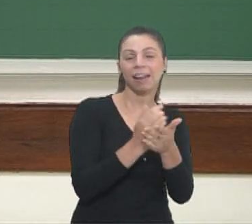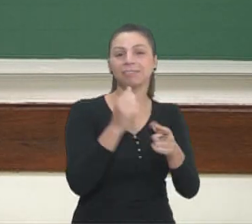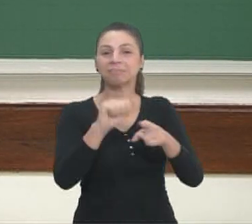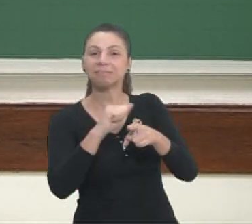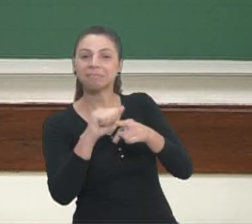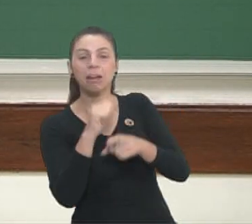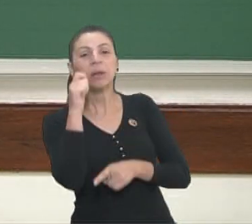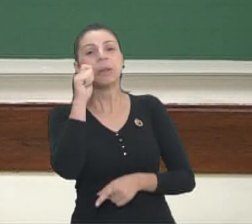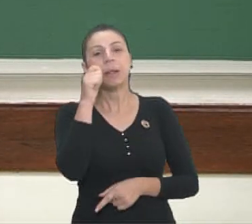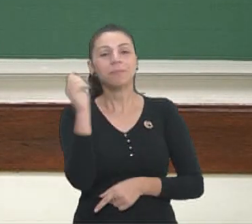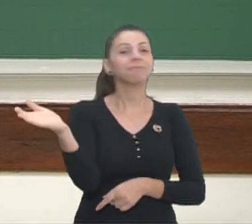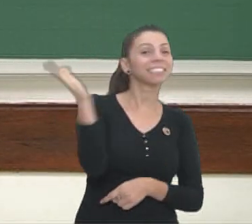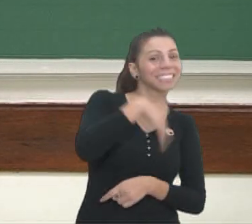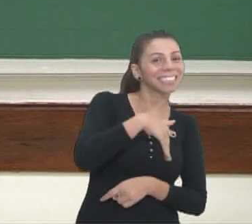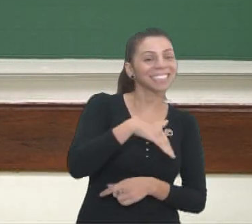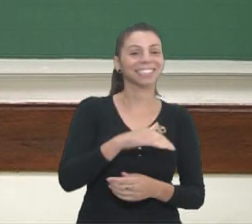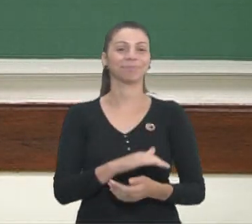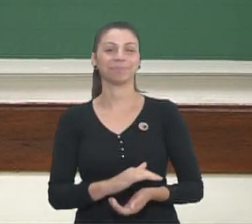vamos lá.